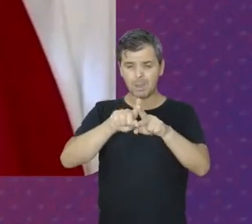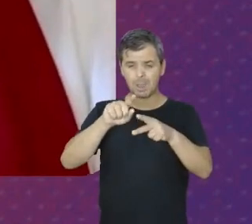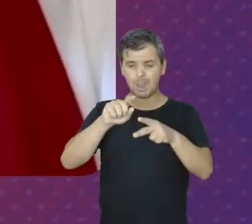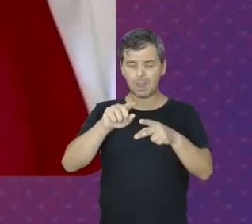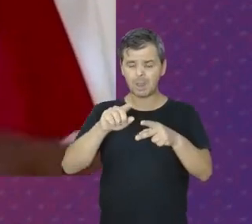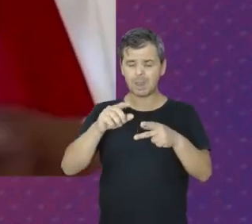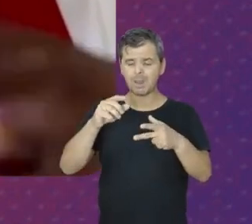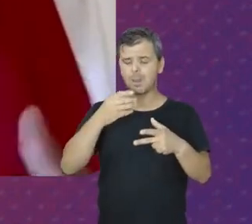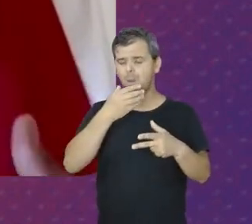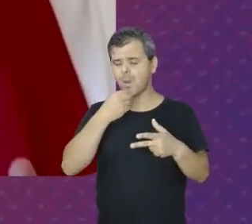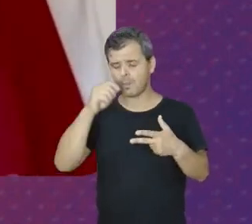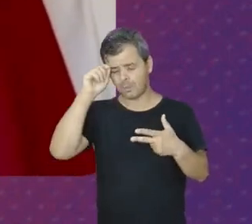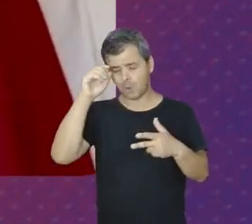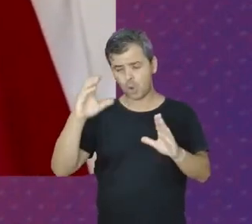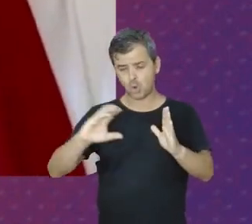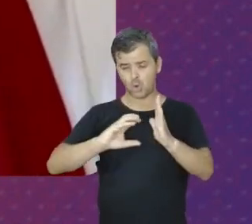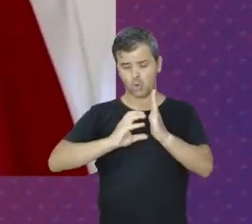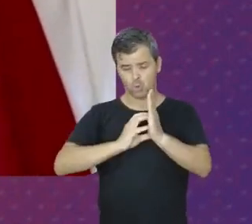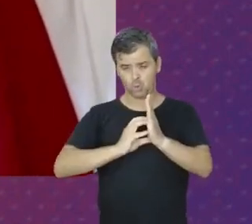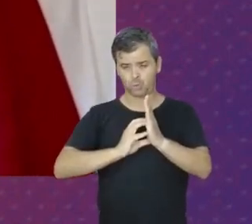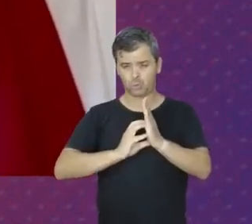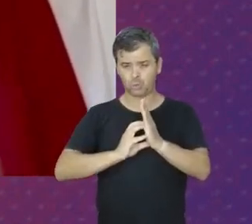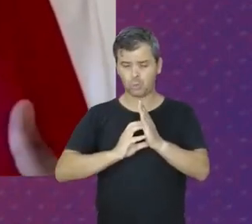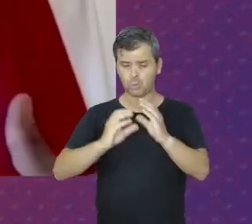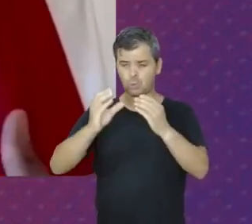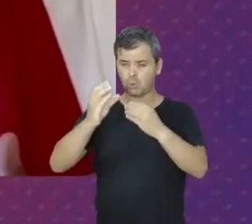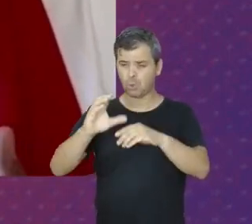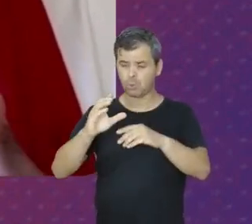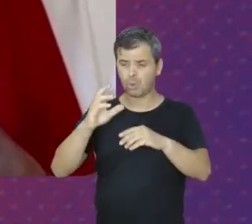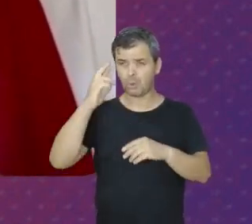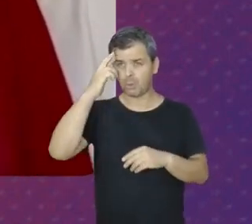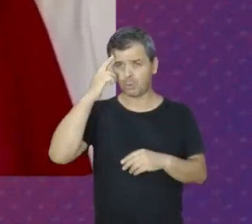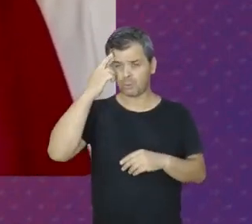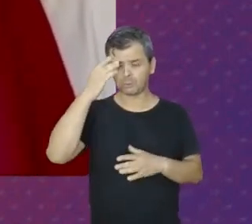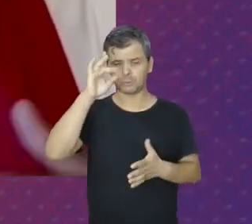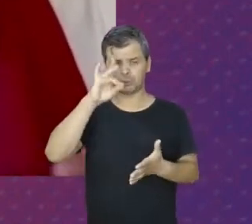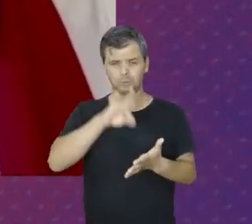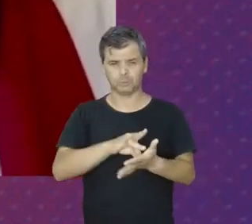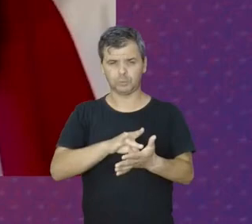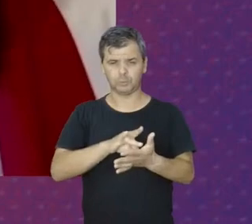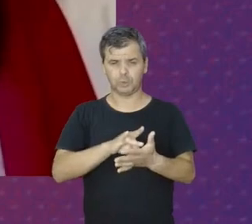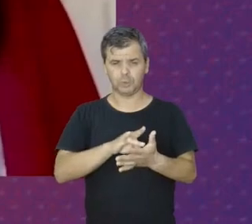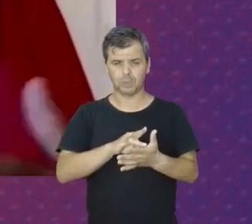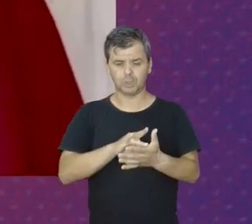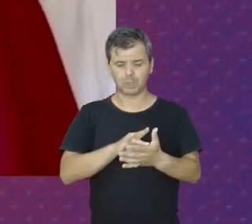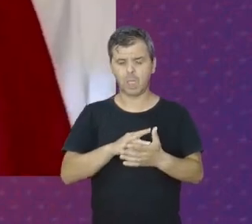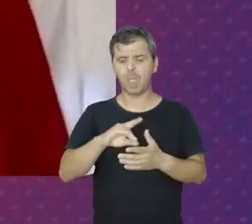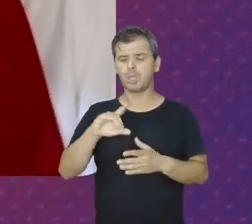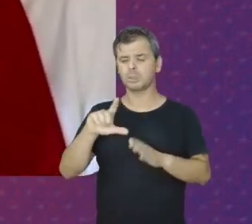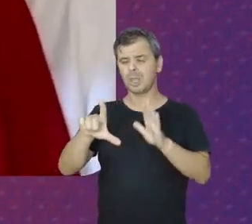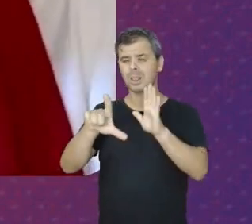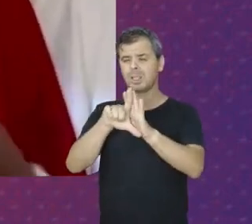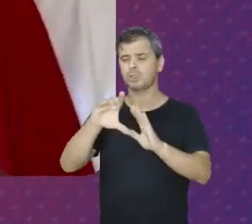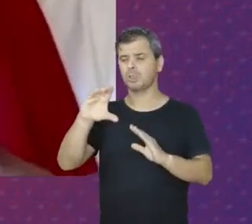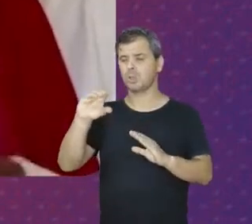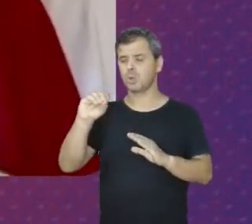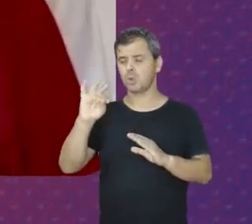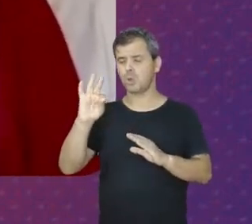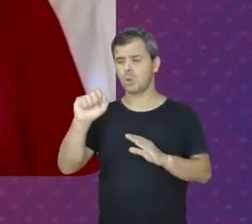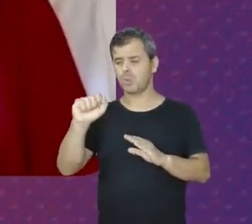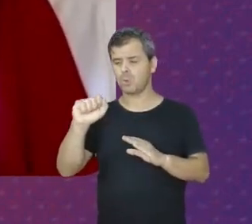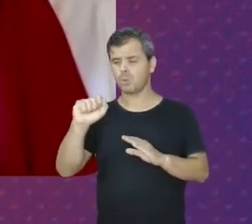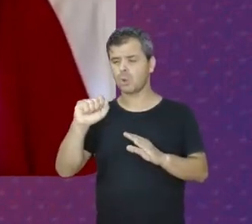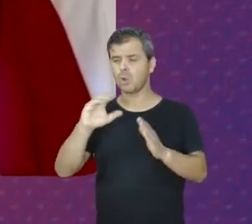precisamos fazer com que os concursos públicos possam refletir, de fato, as cotas que nós estabelecemos para os